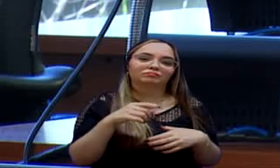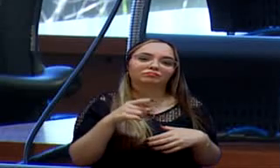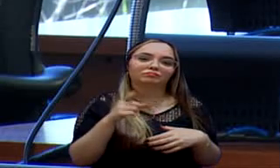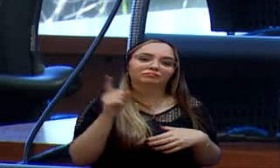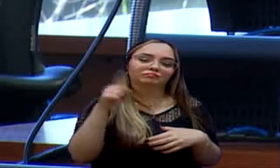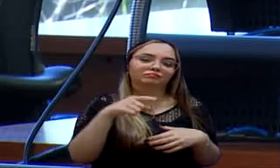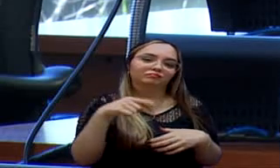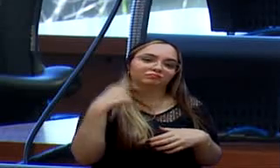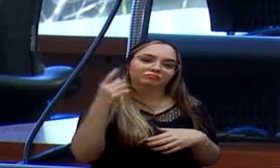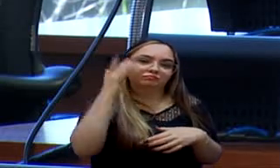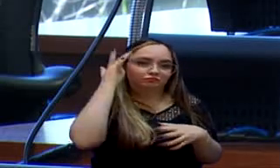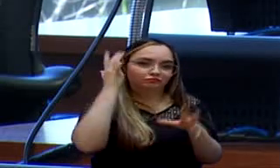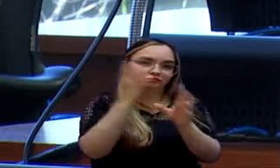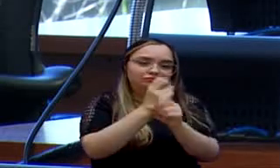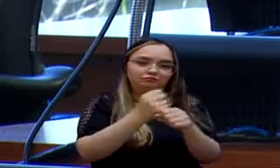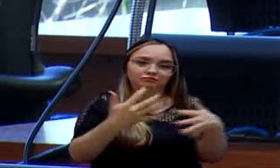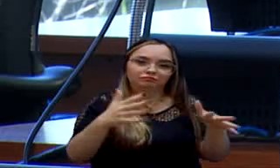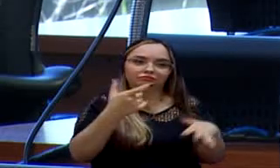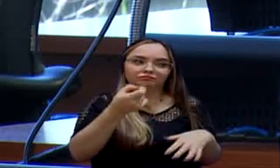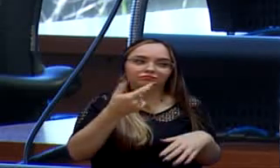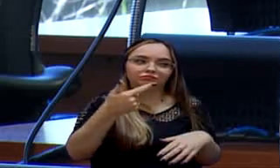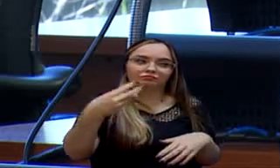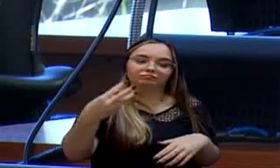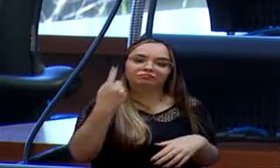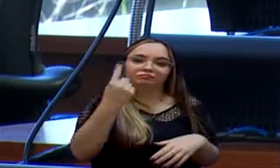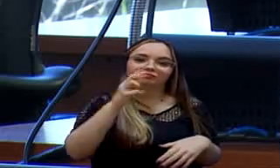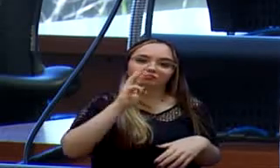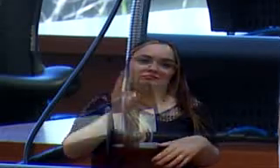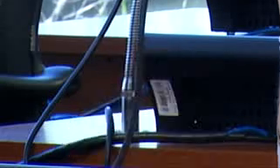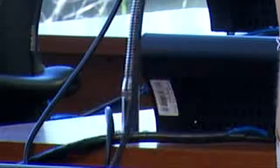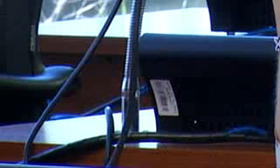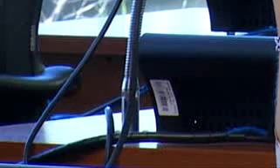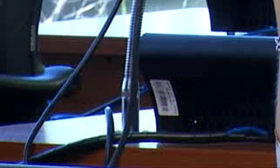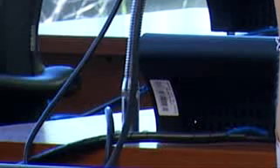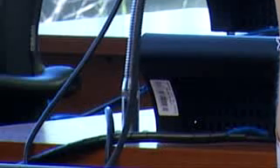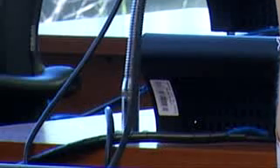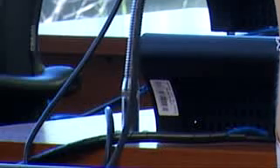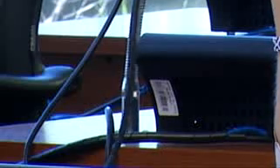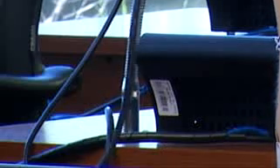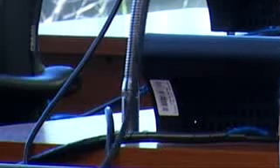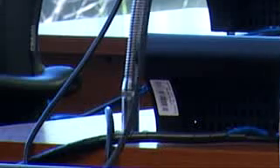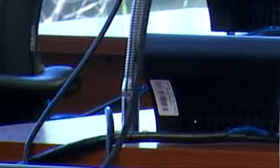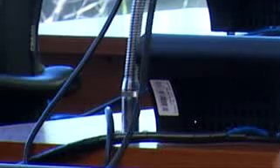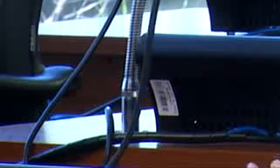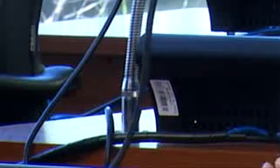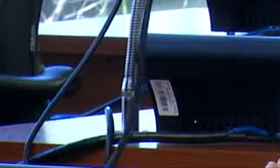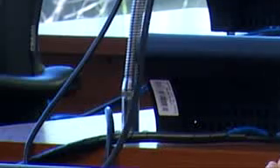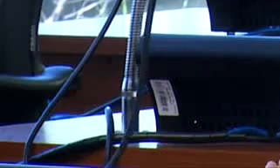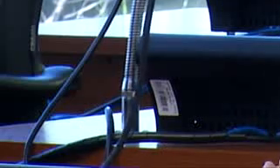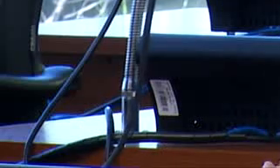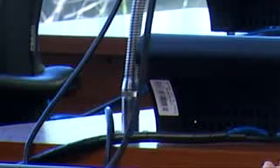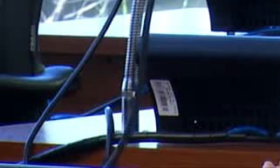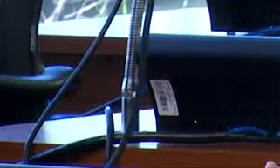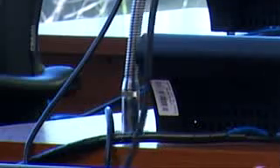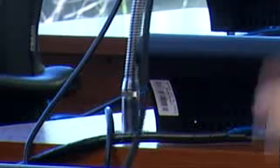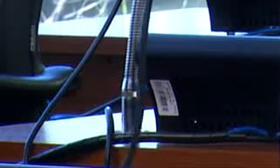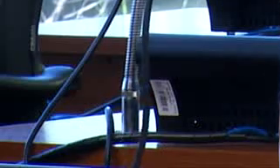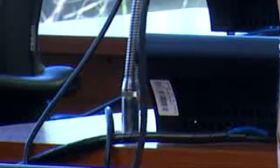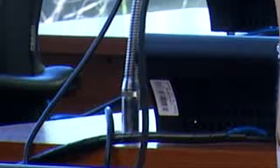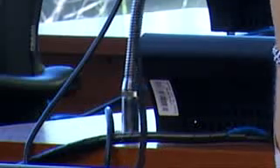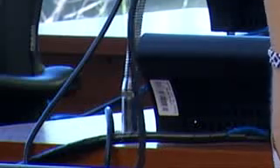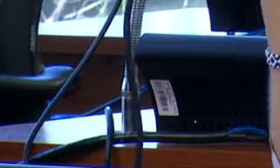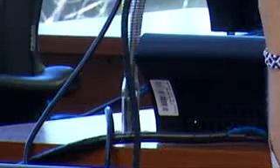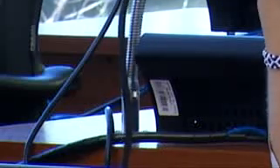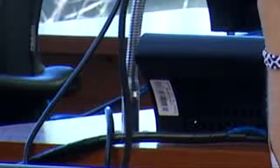Estimativa de 2023 para um milhão esse daqui é para aumentar qual seria essa questão dos